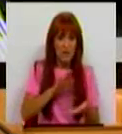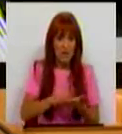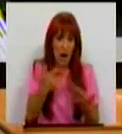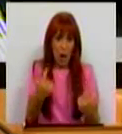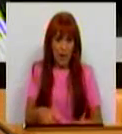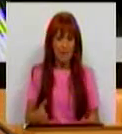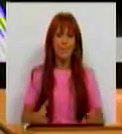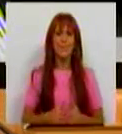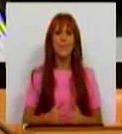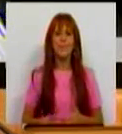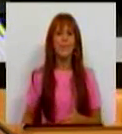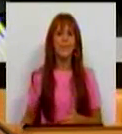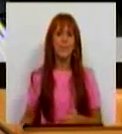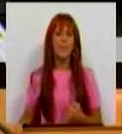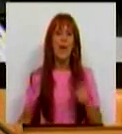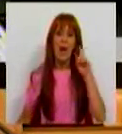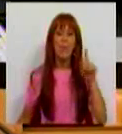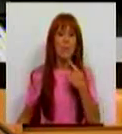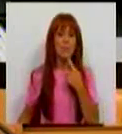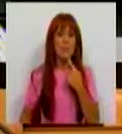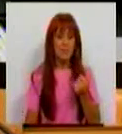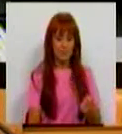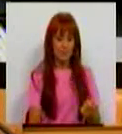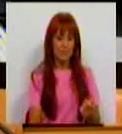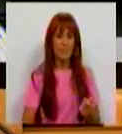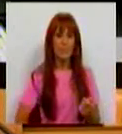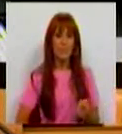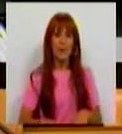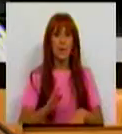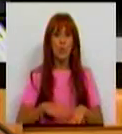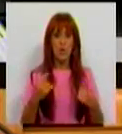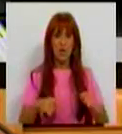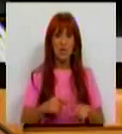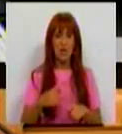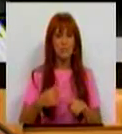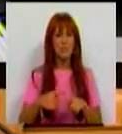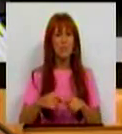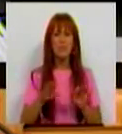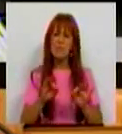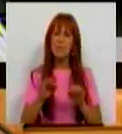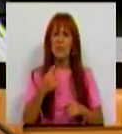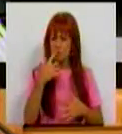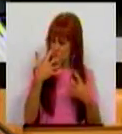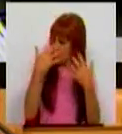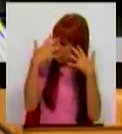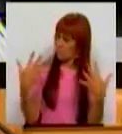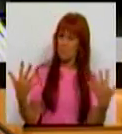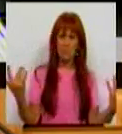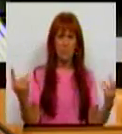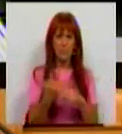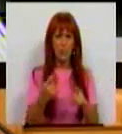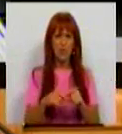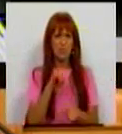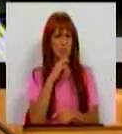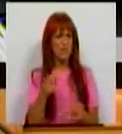vigor? É importante perceber isso, porque existem prestadores que se dizem surpreendidos com